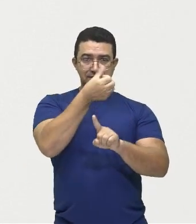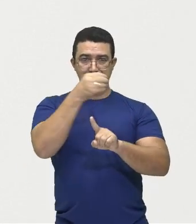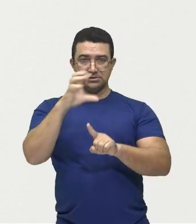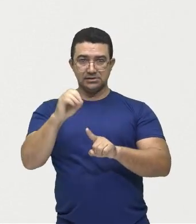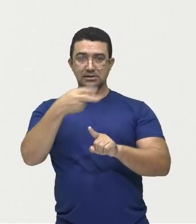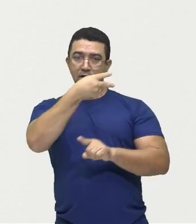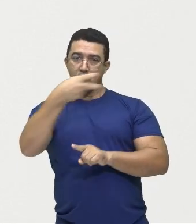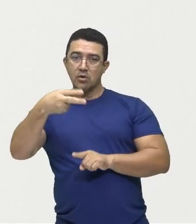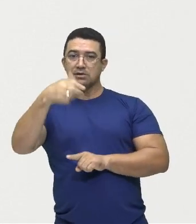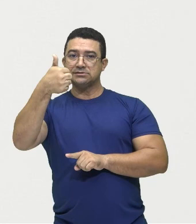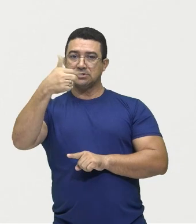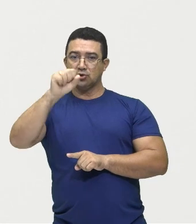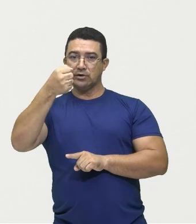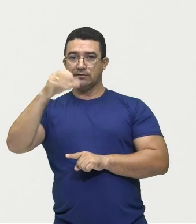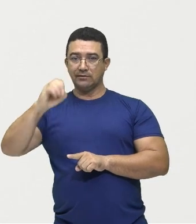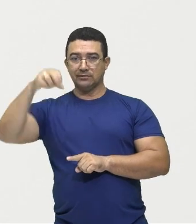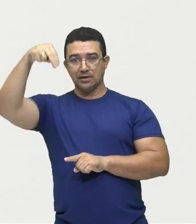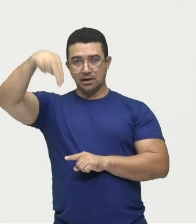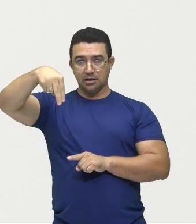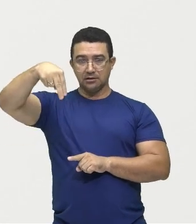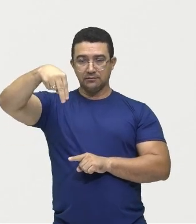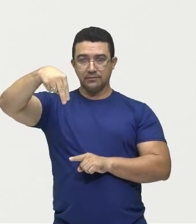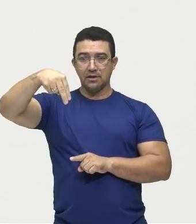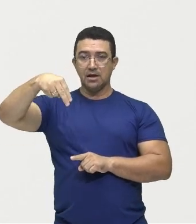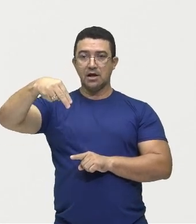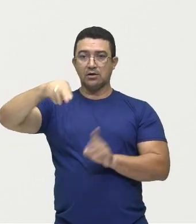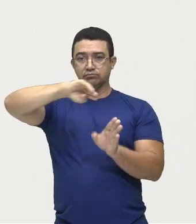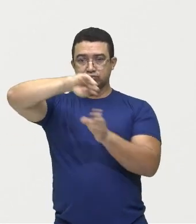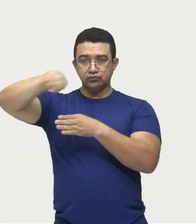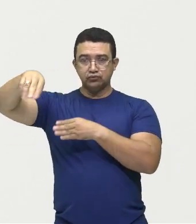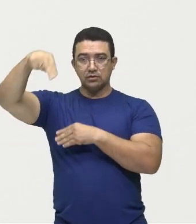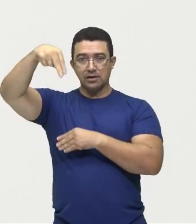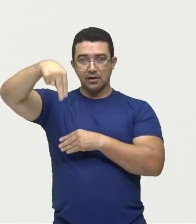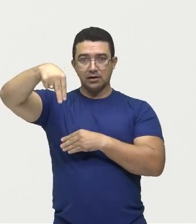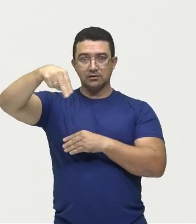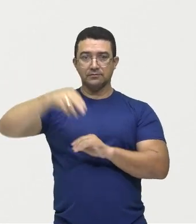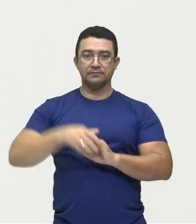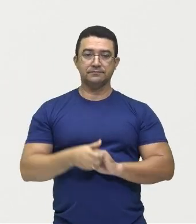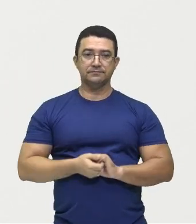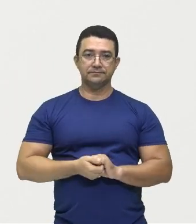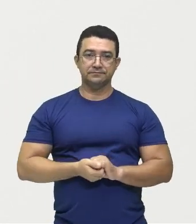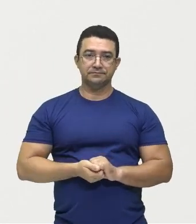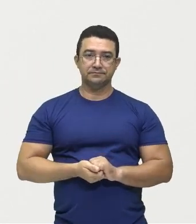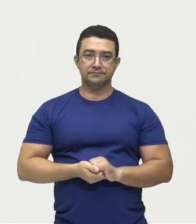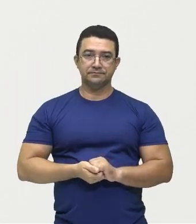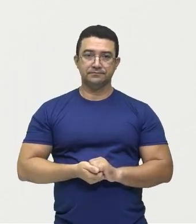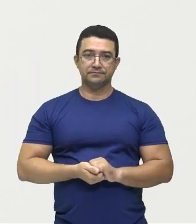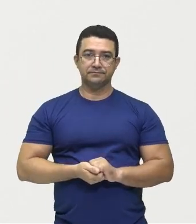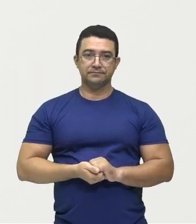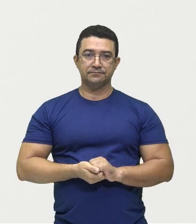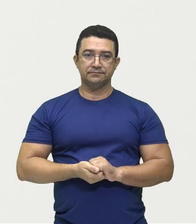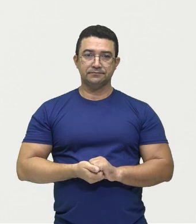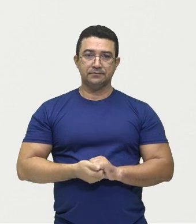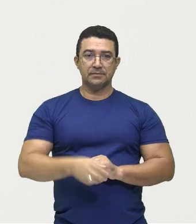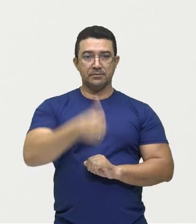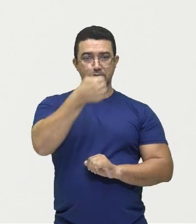gente pudesse isolar o valor de n, tá? Então o resultado ficou